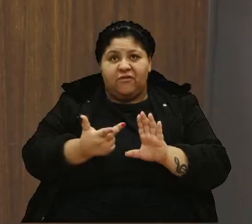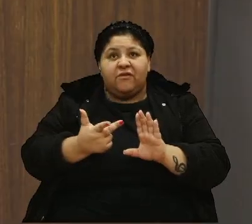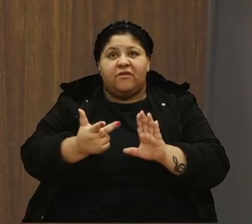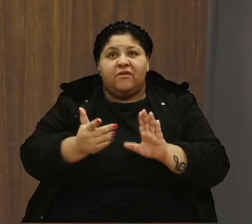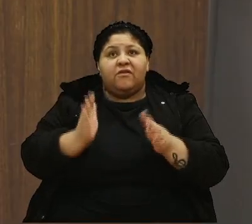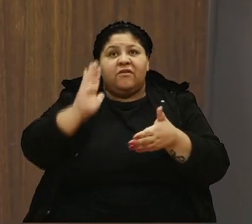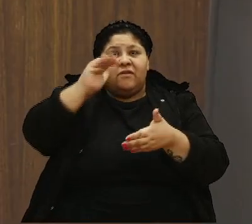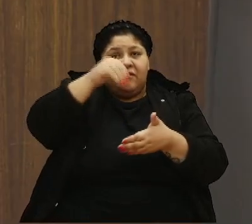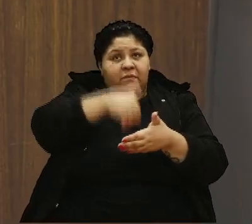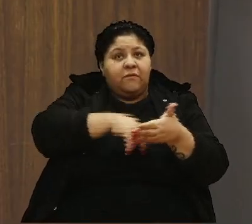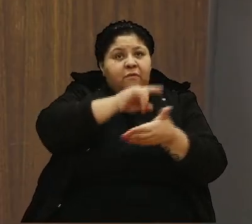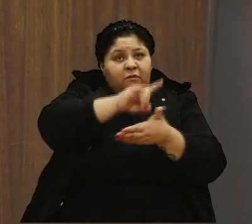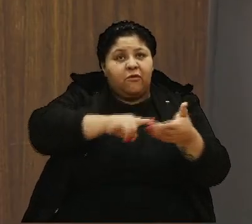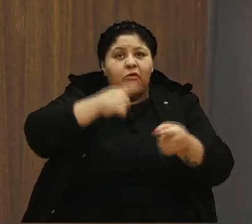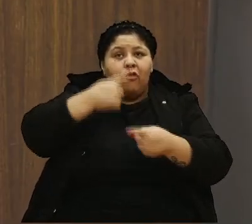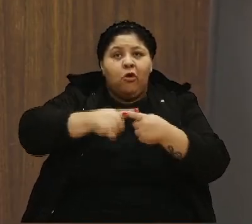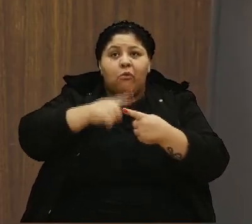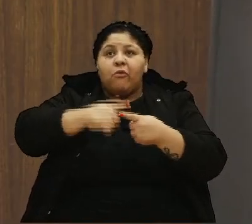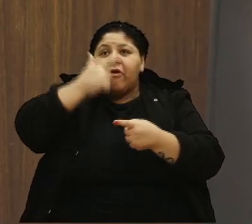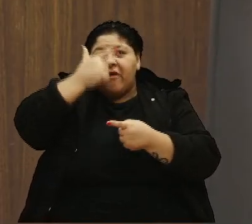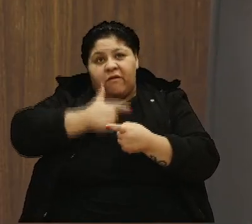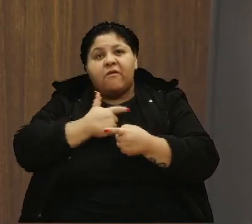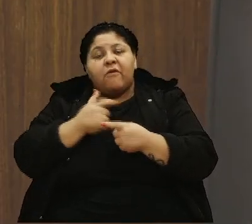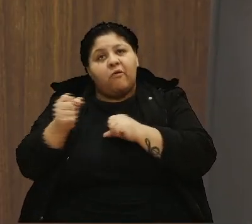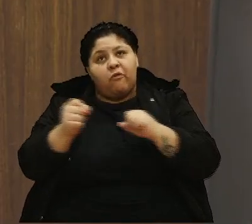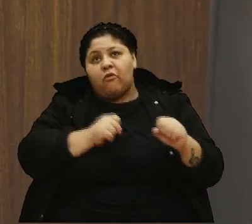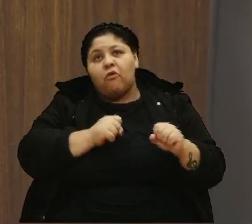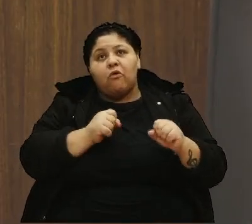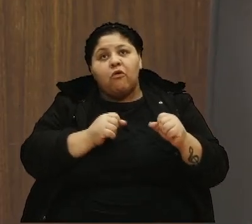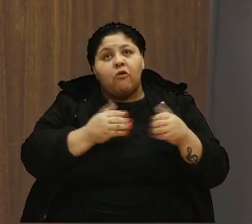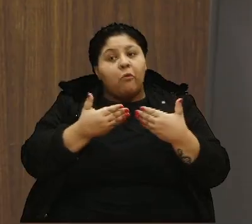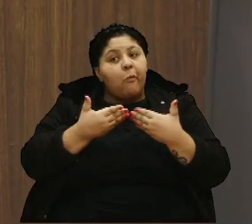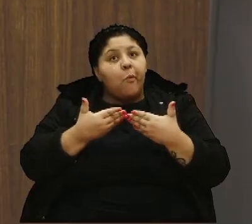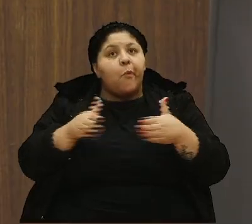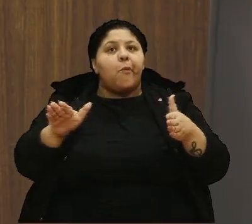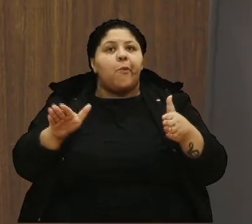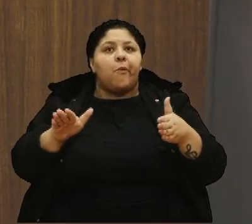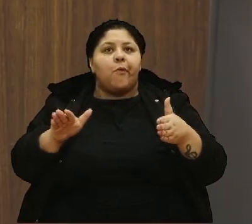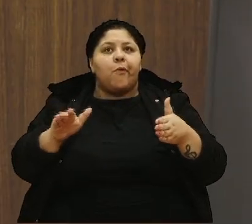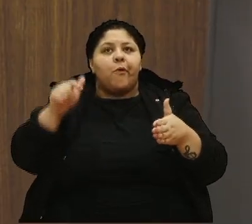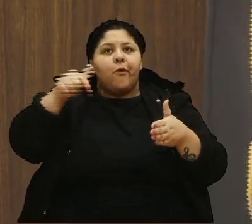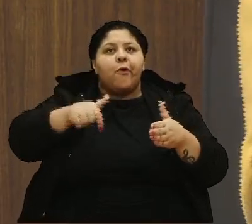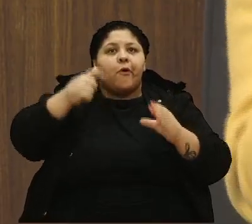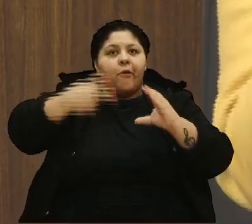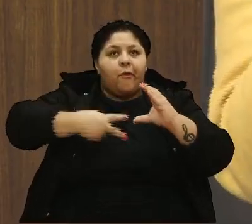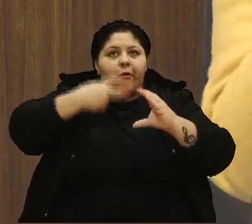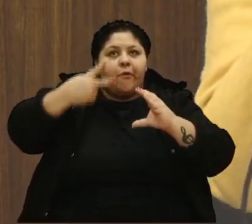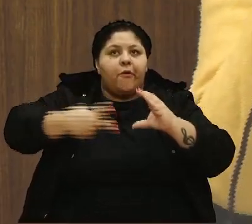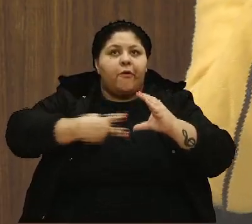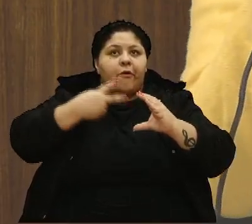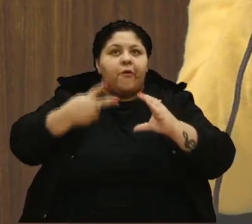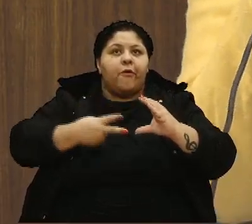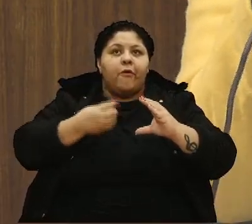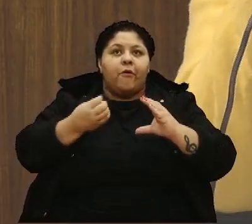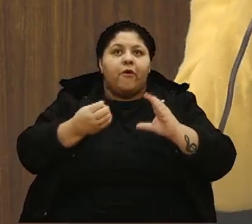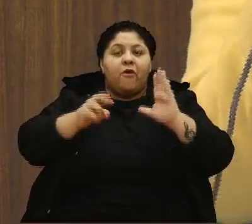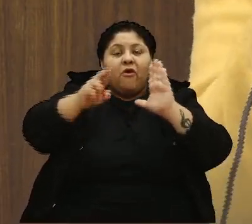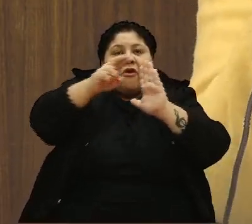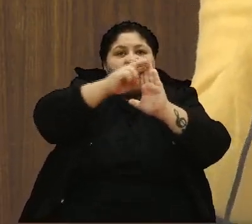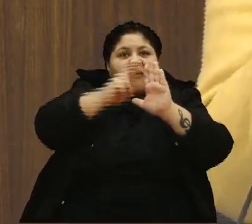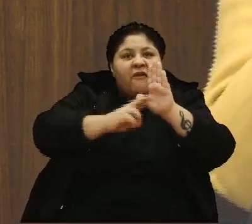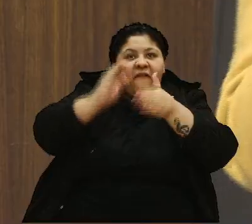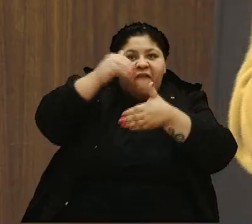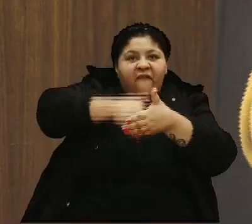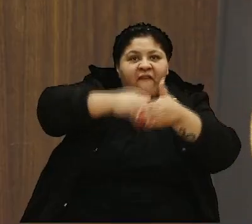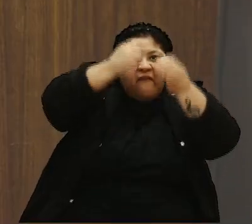votar pelo parecer, porque eu acho que pode abrir um grande precedente aqui na Câmara. O regimento interno